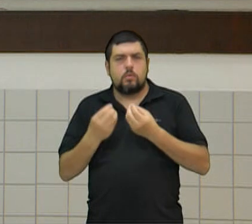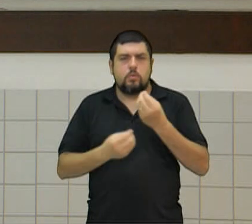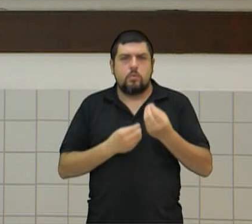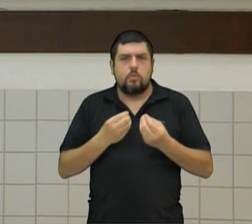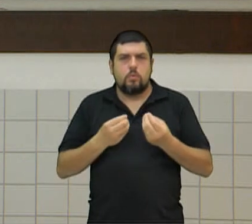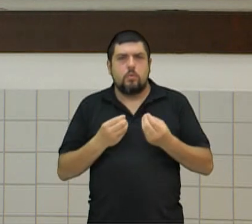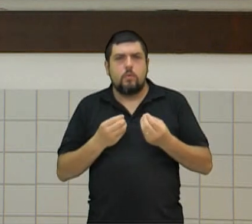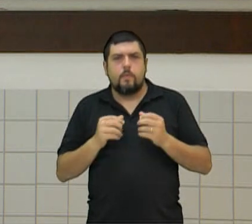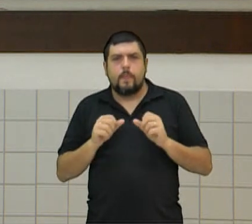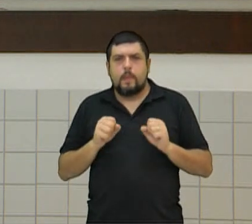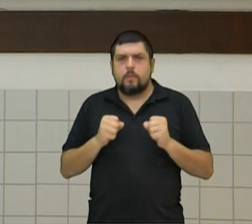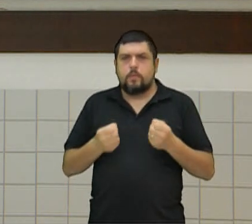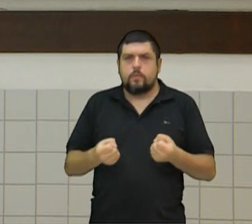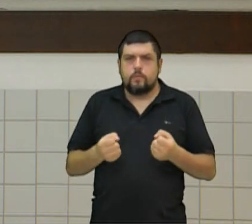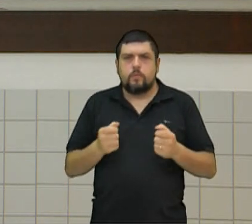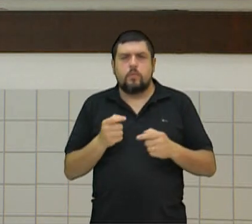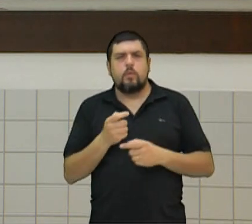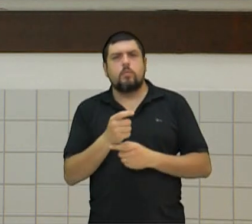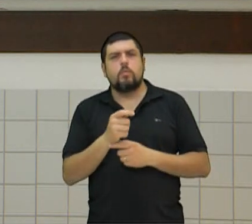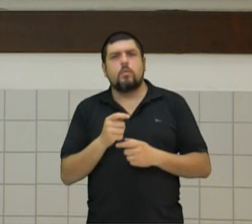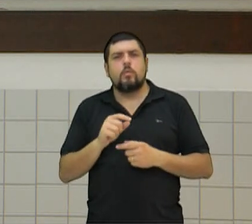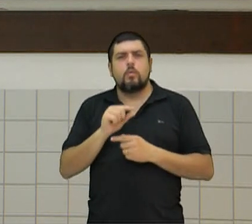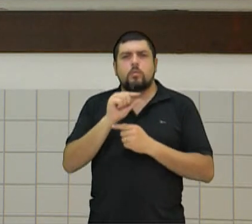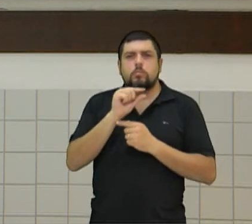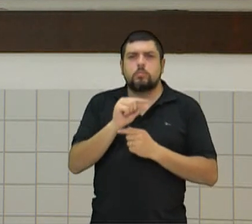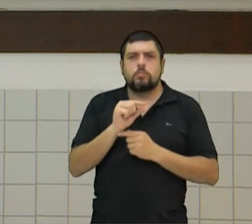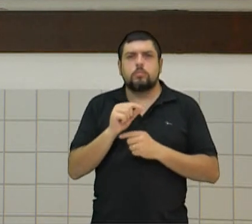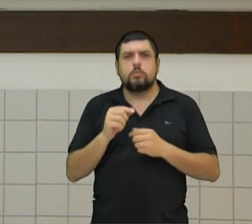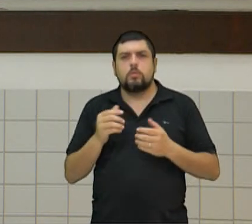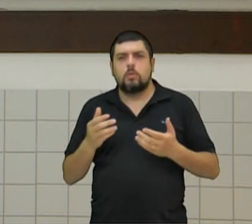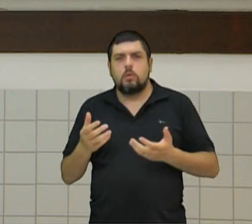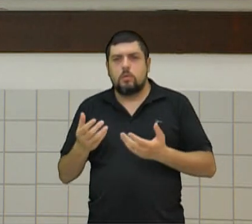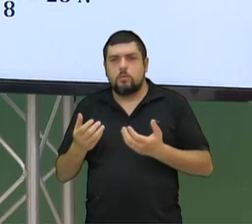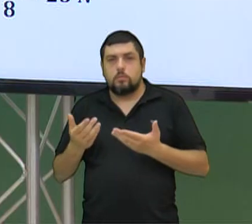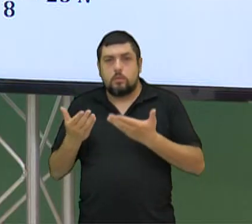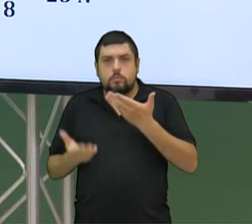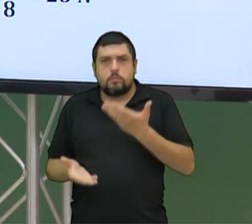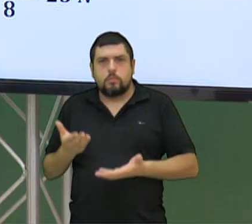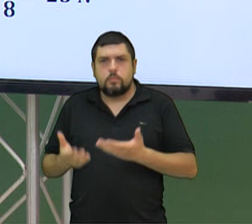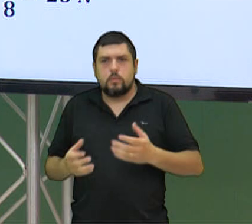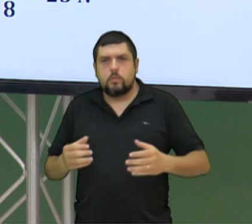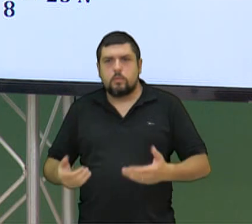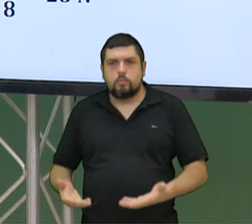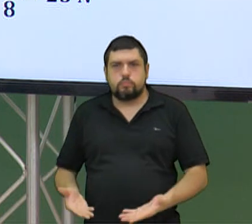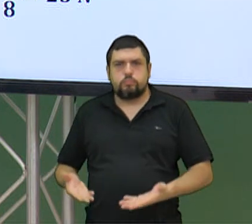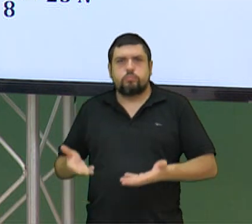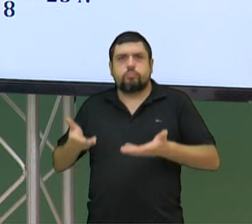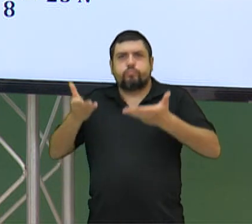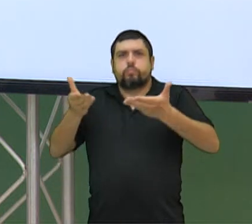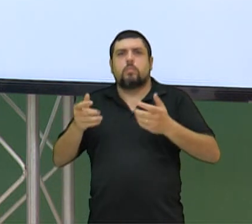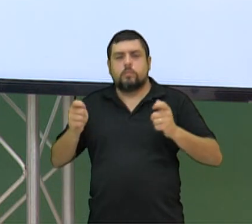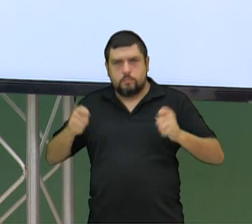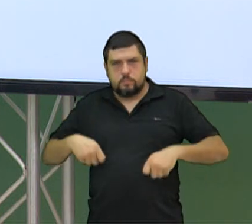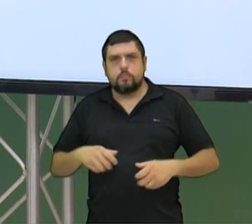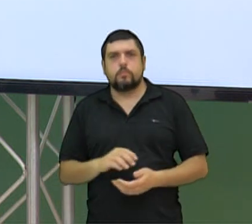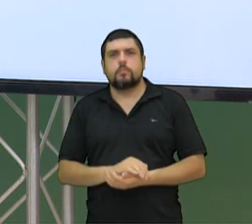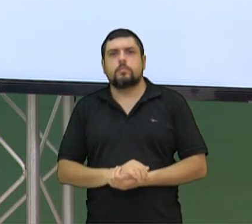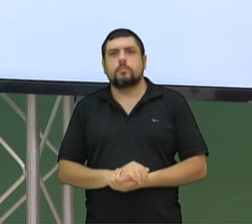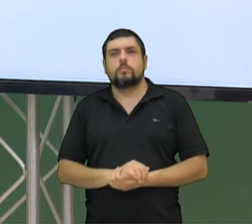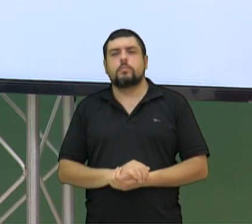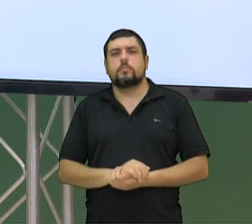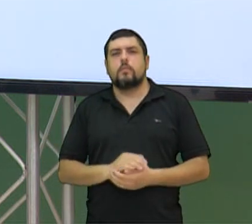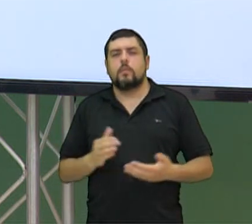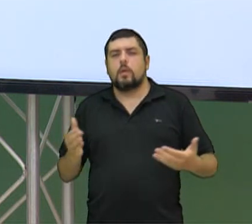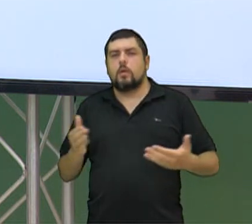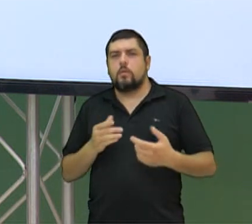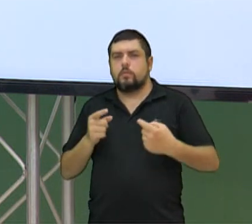menos esforço possível, certo? Levantando uma grande quantidade de carga. Beleza, minha gente? Vamos lá, então. Um quiz